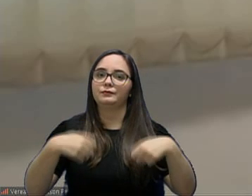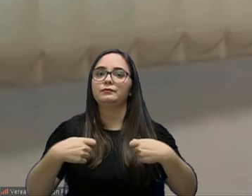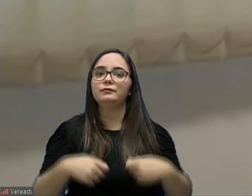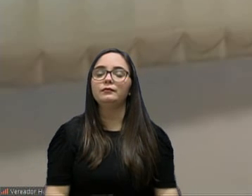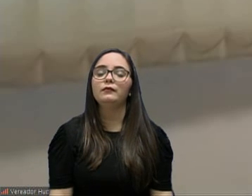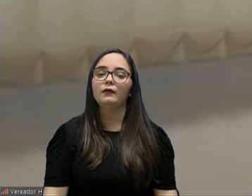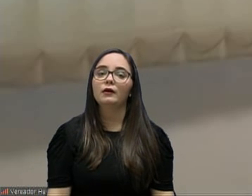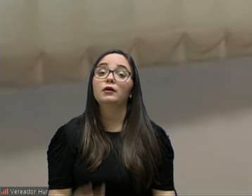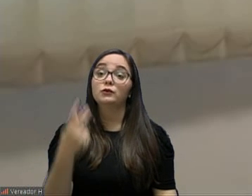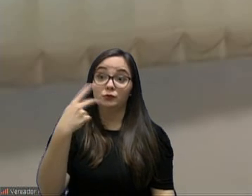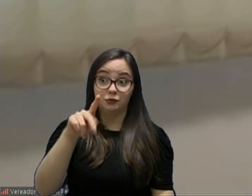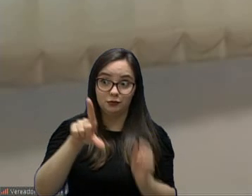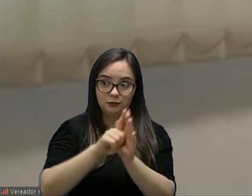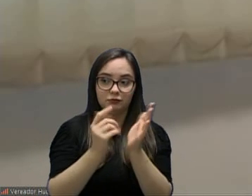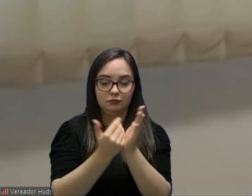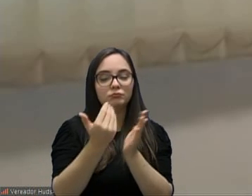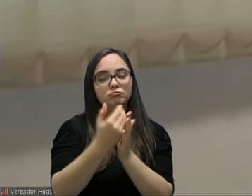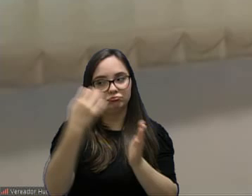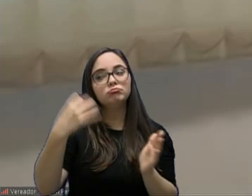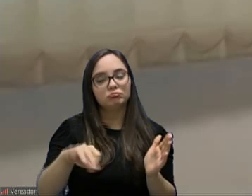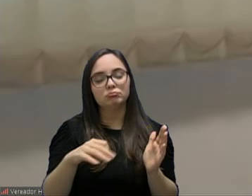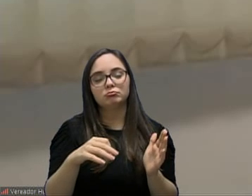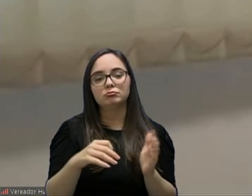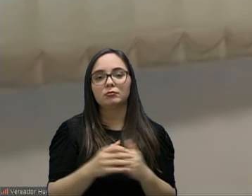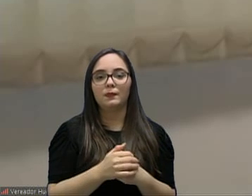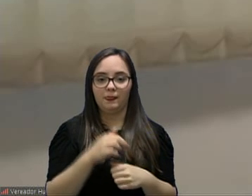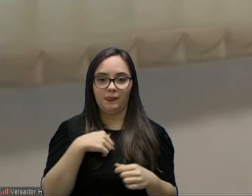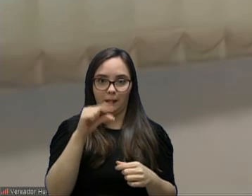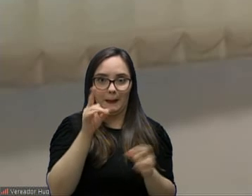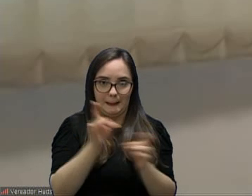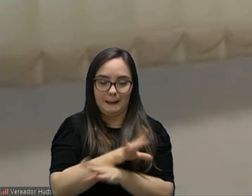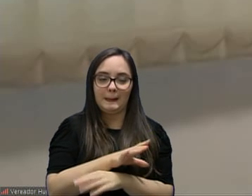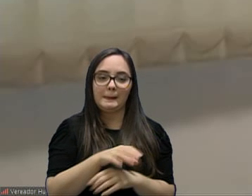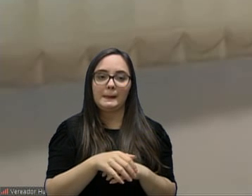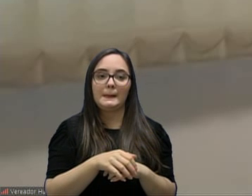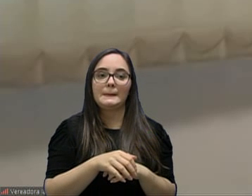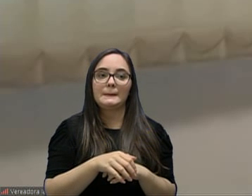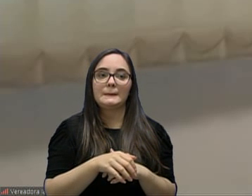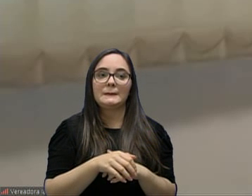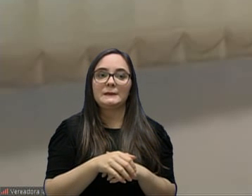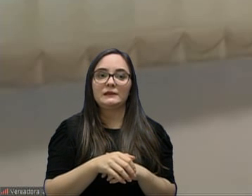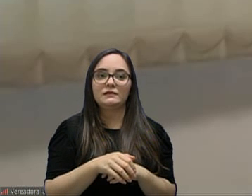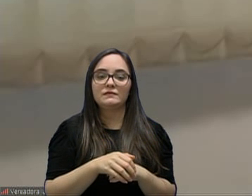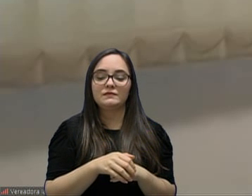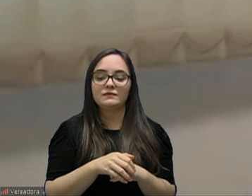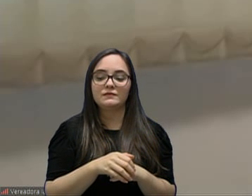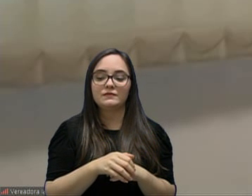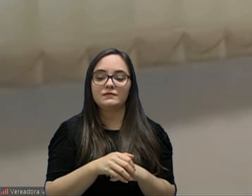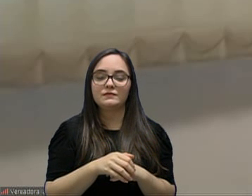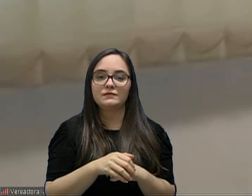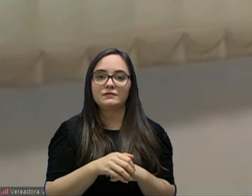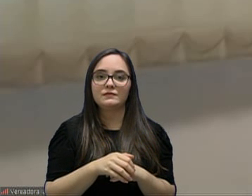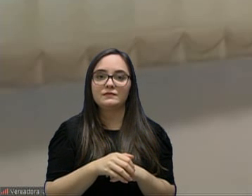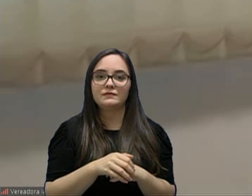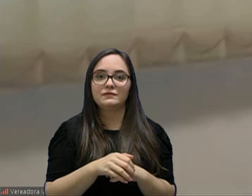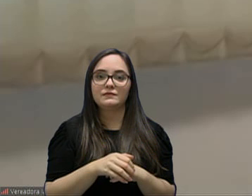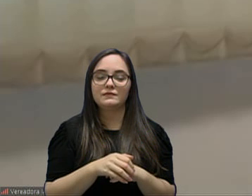emenda sua, eu acho que é pertinente. Antes de eu encerrar minha palavra, presidente Dini, tem mais pessoas que falaram aí.